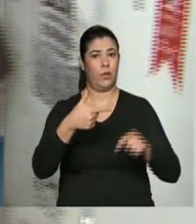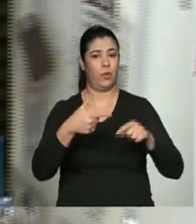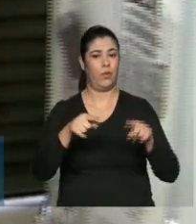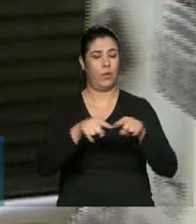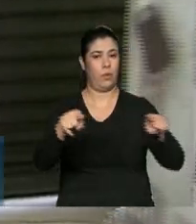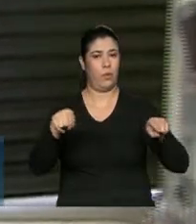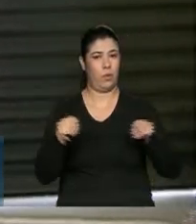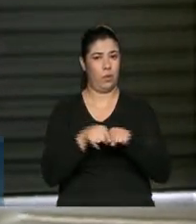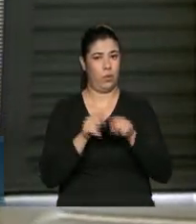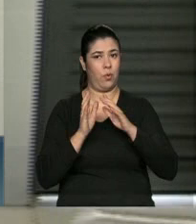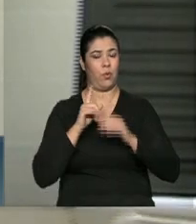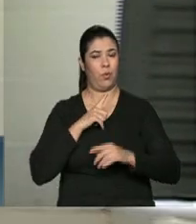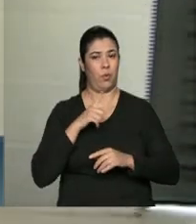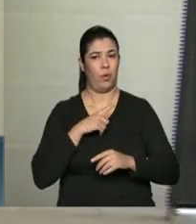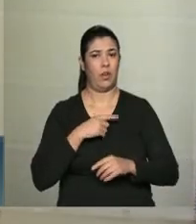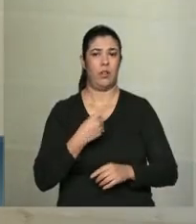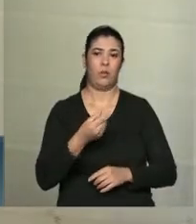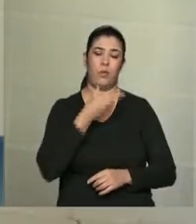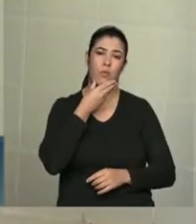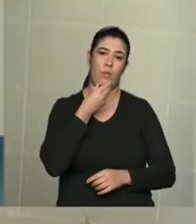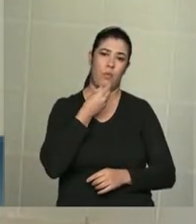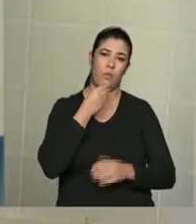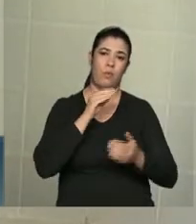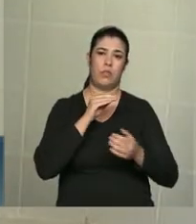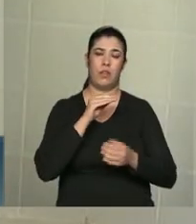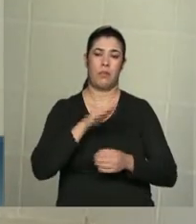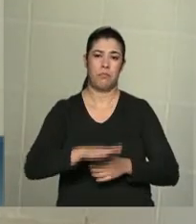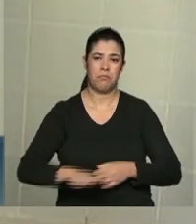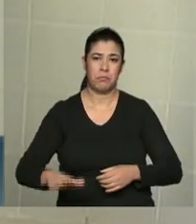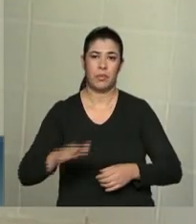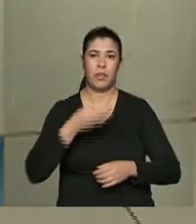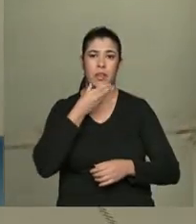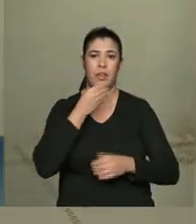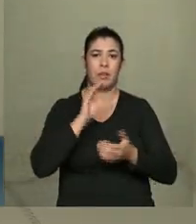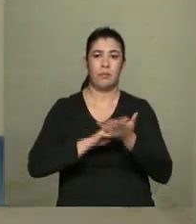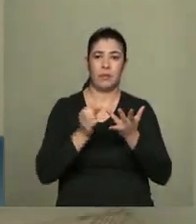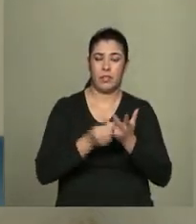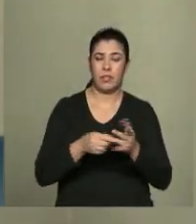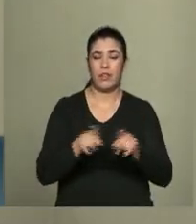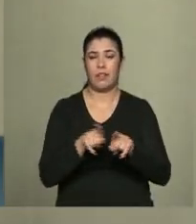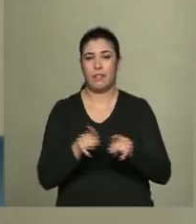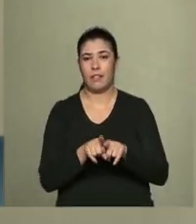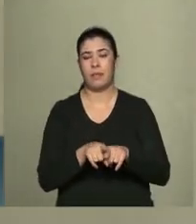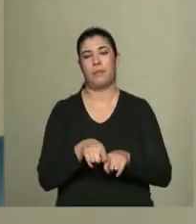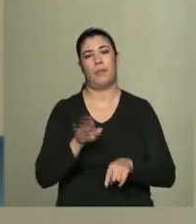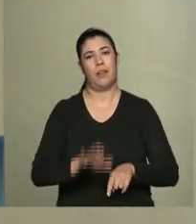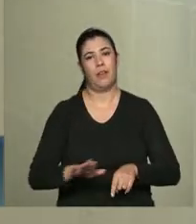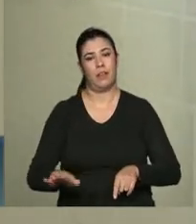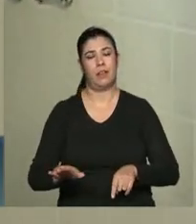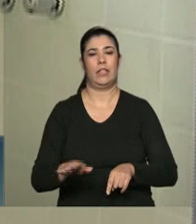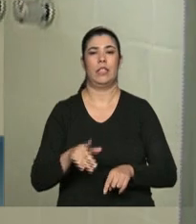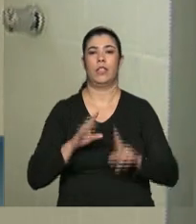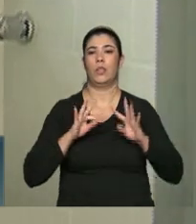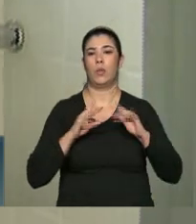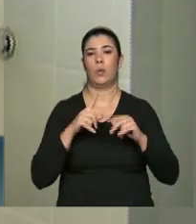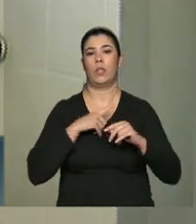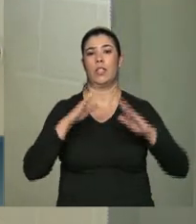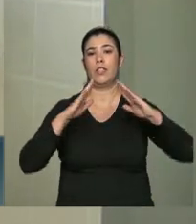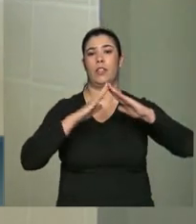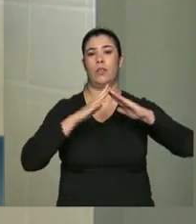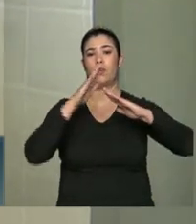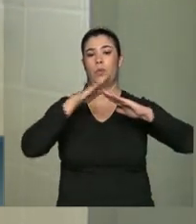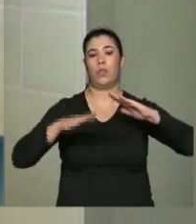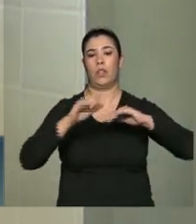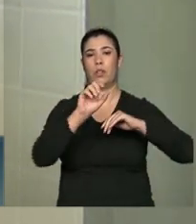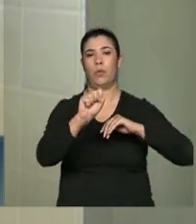um quarto provavelmente para casal, um quarto para crianças. Todas as casas têm energia solar e o